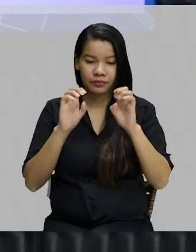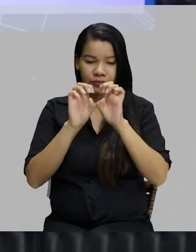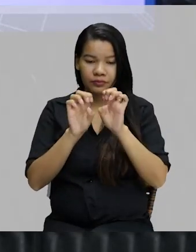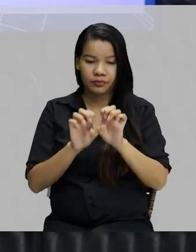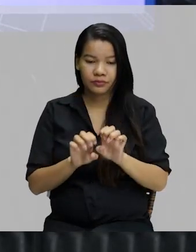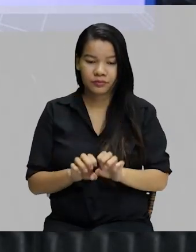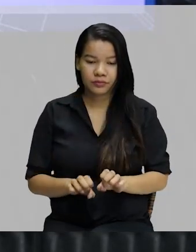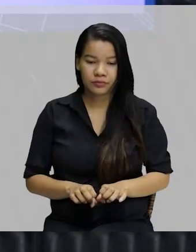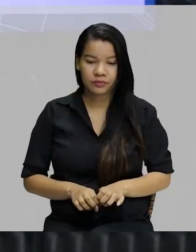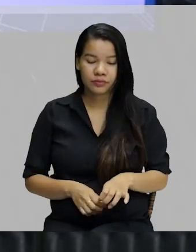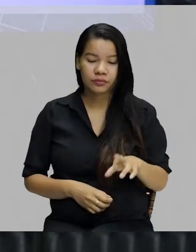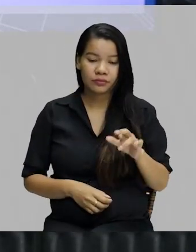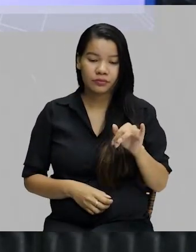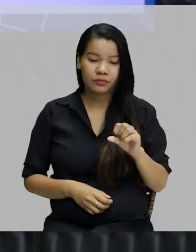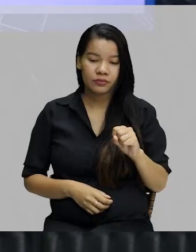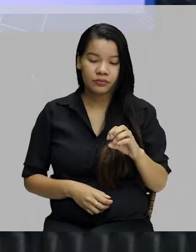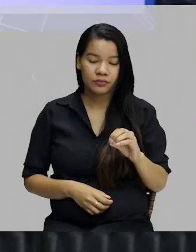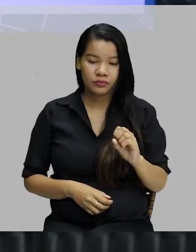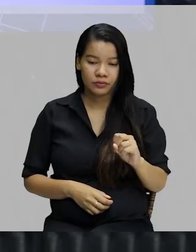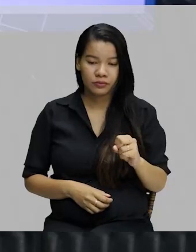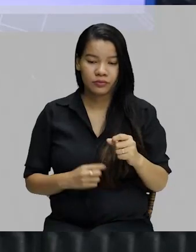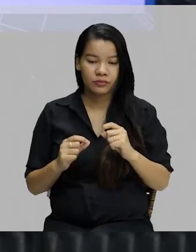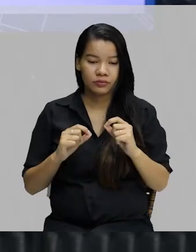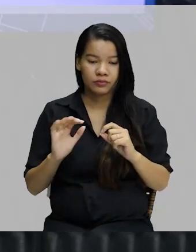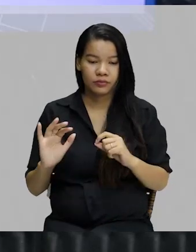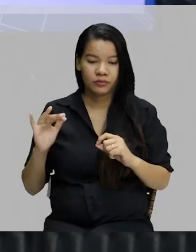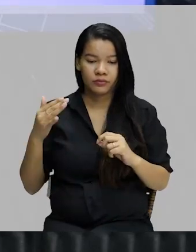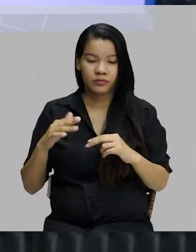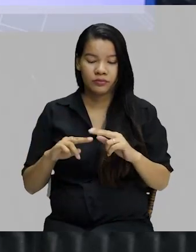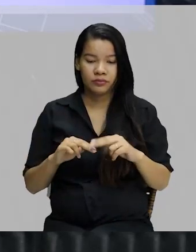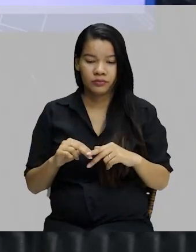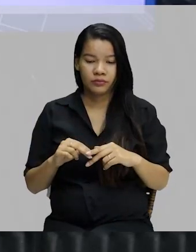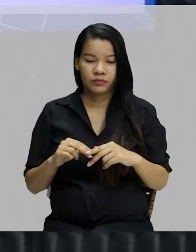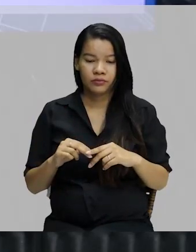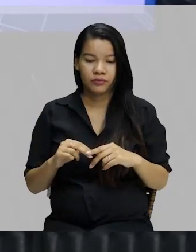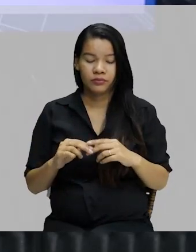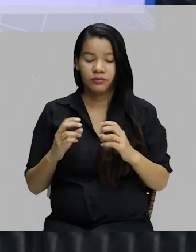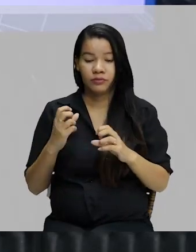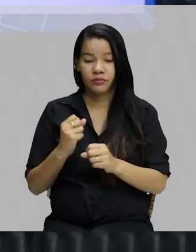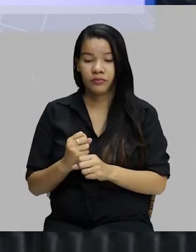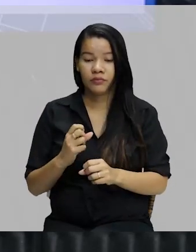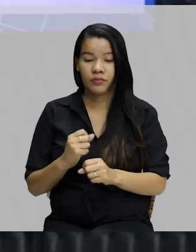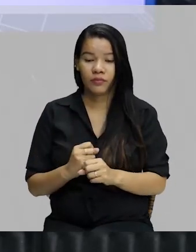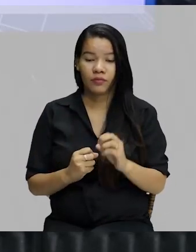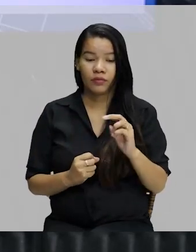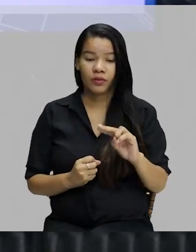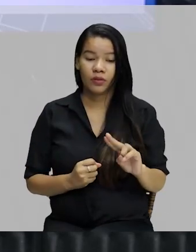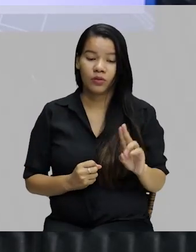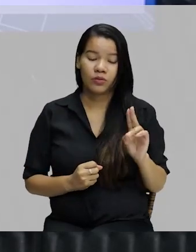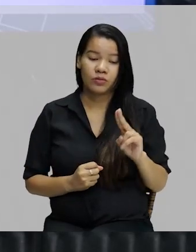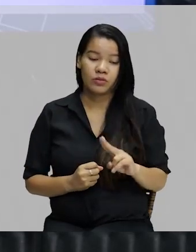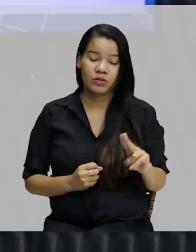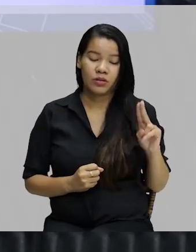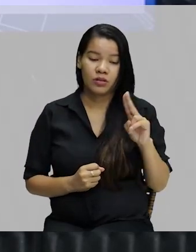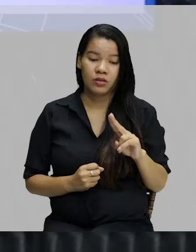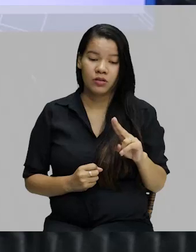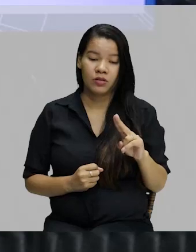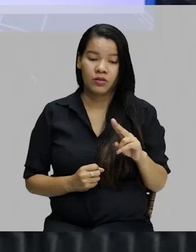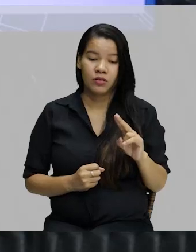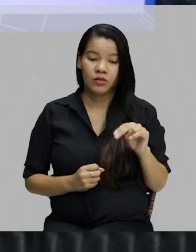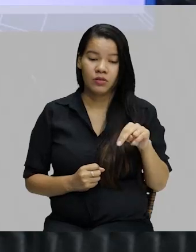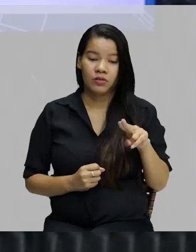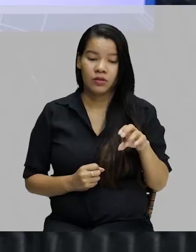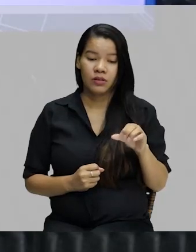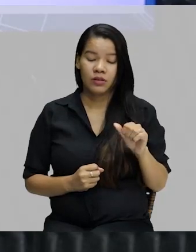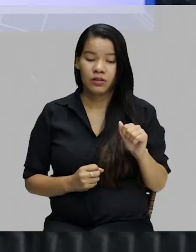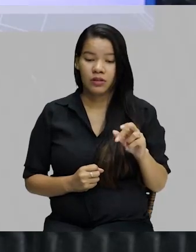potenciais decorrentes do desperdício, da utilização da energia nuclear foram reconhecidos imediatamente, né? Essa foi